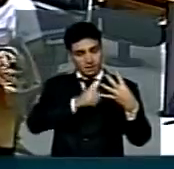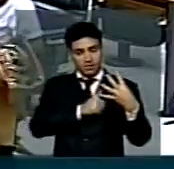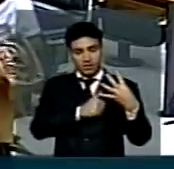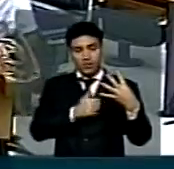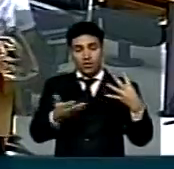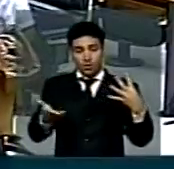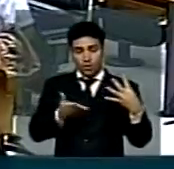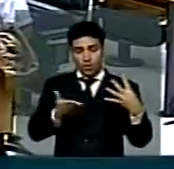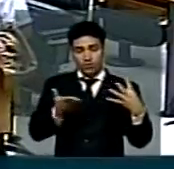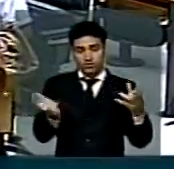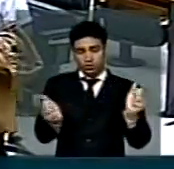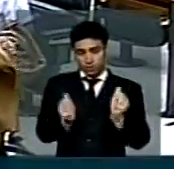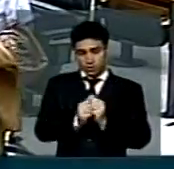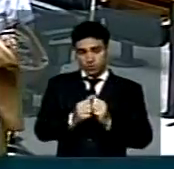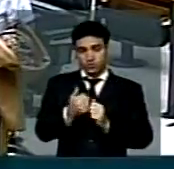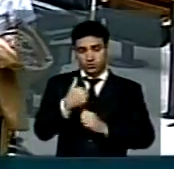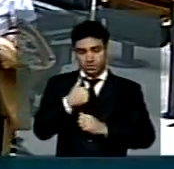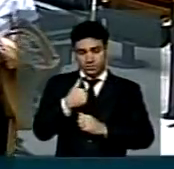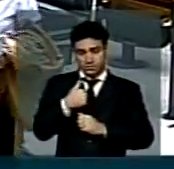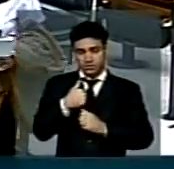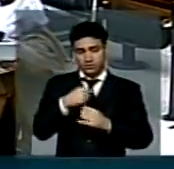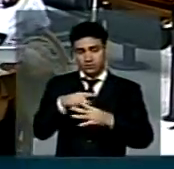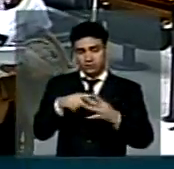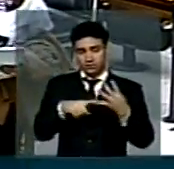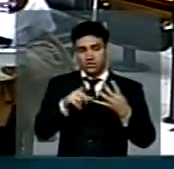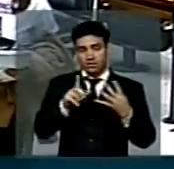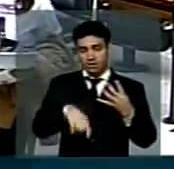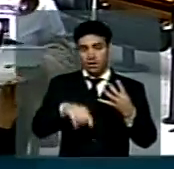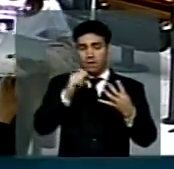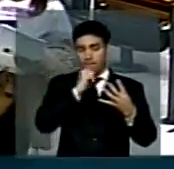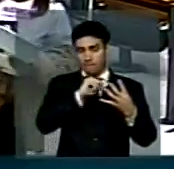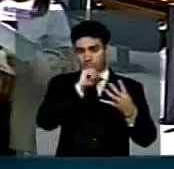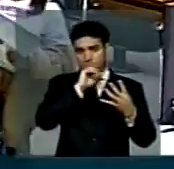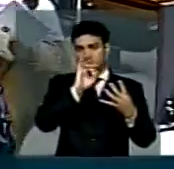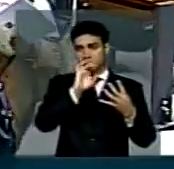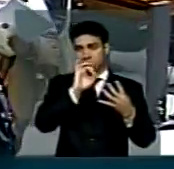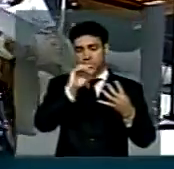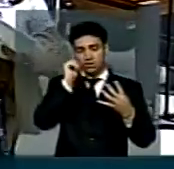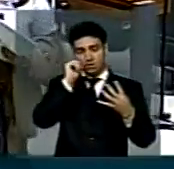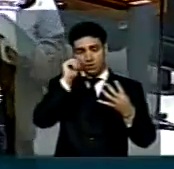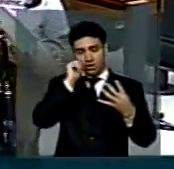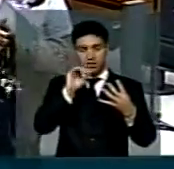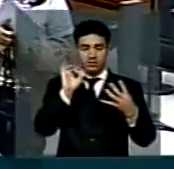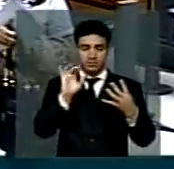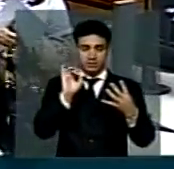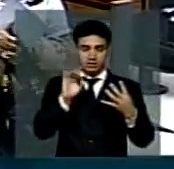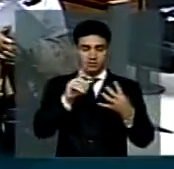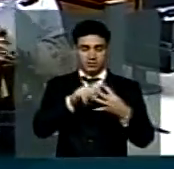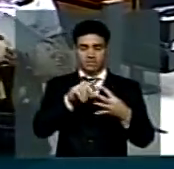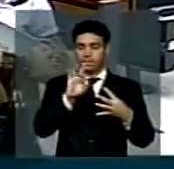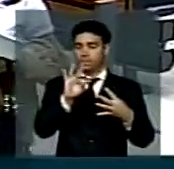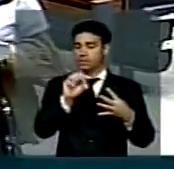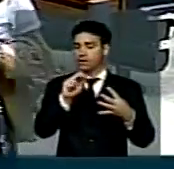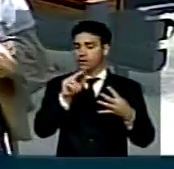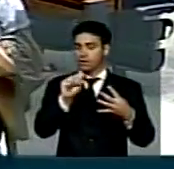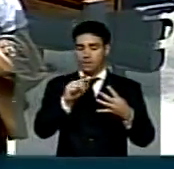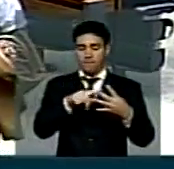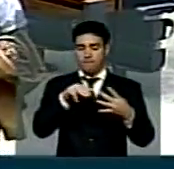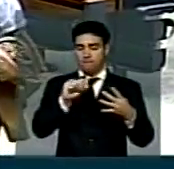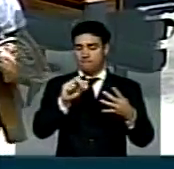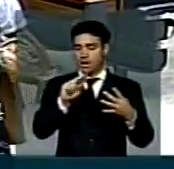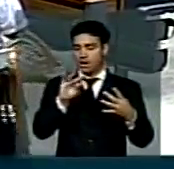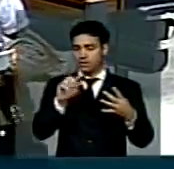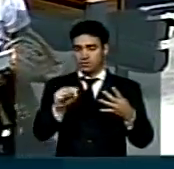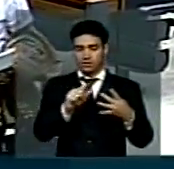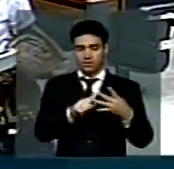estão aqui comigo, né? São mães especiais, mulheres especiais. A Tânia, a Marta